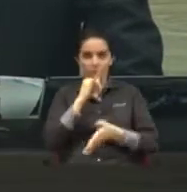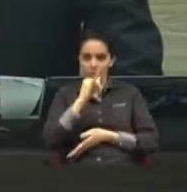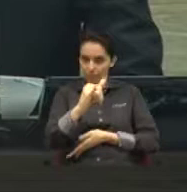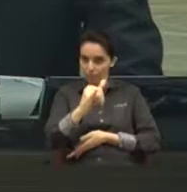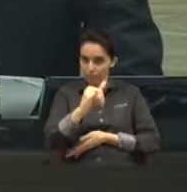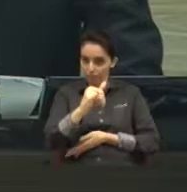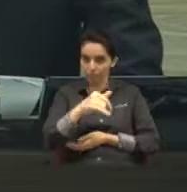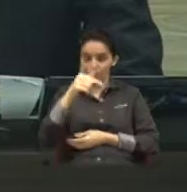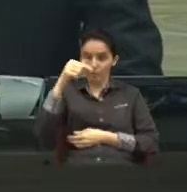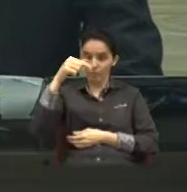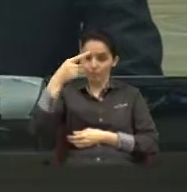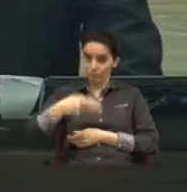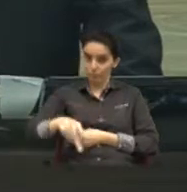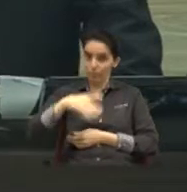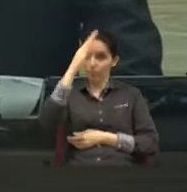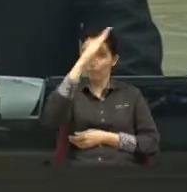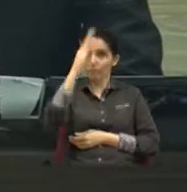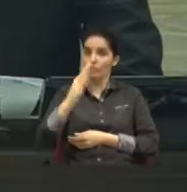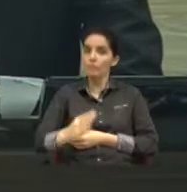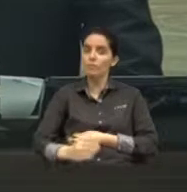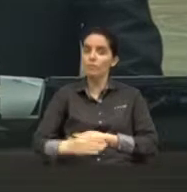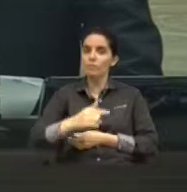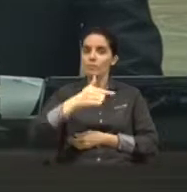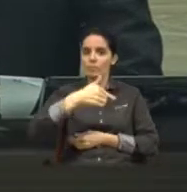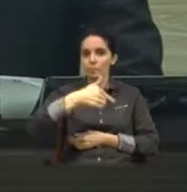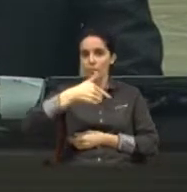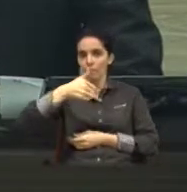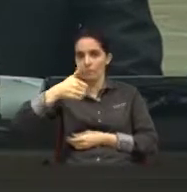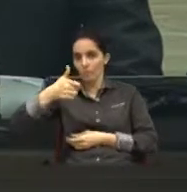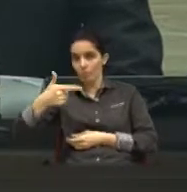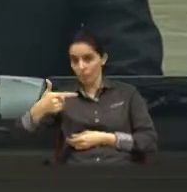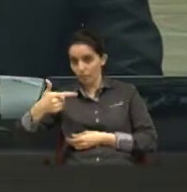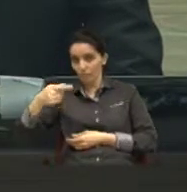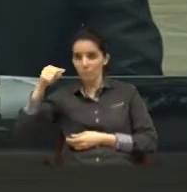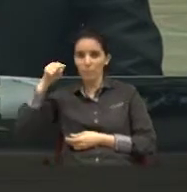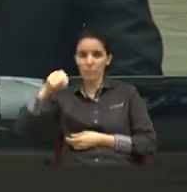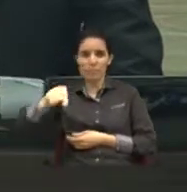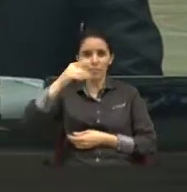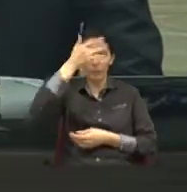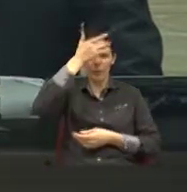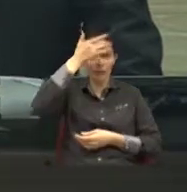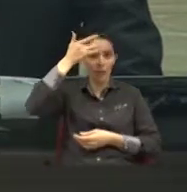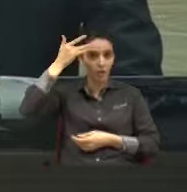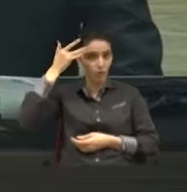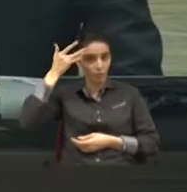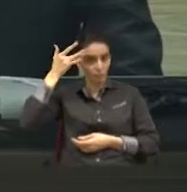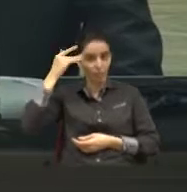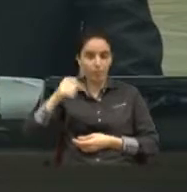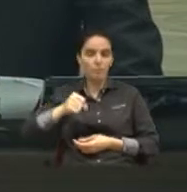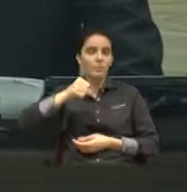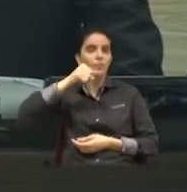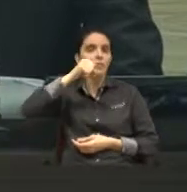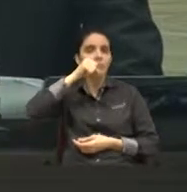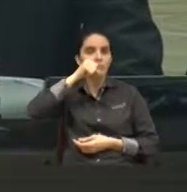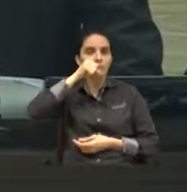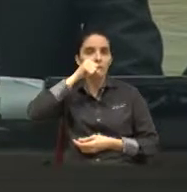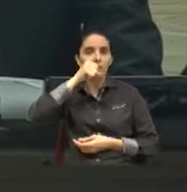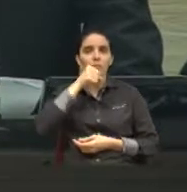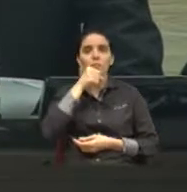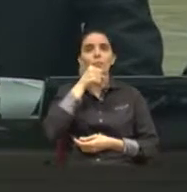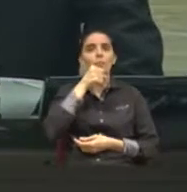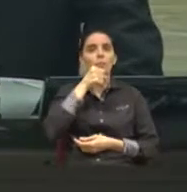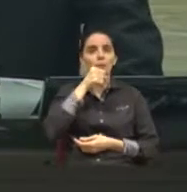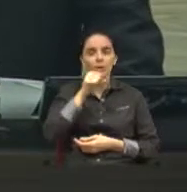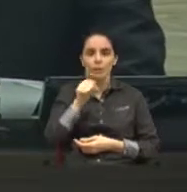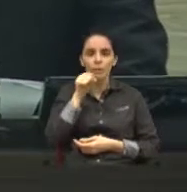No Brasil, ao menos 212 mil pessoas fazem o uso do narguilé,